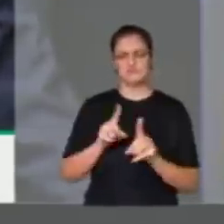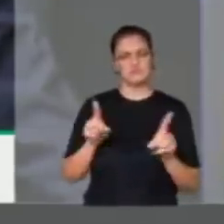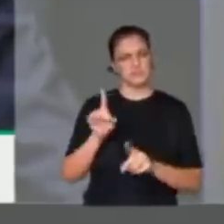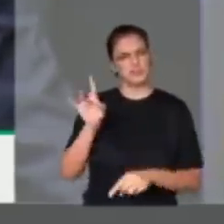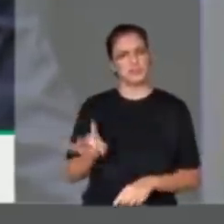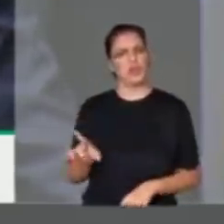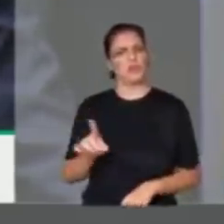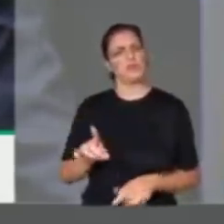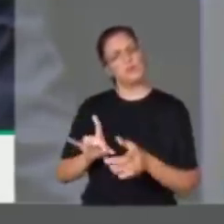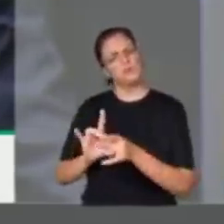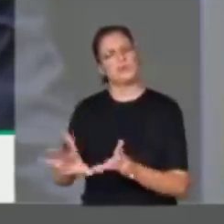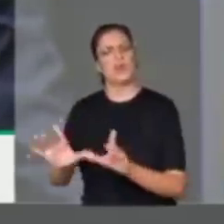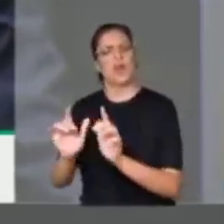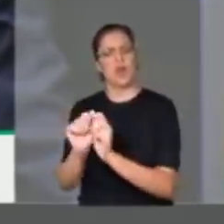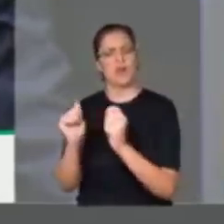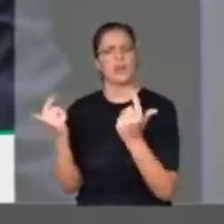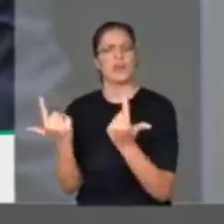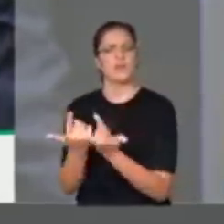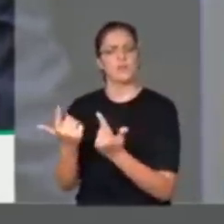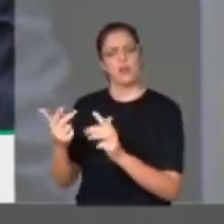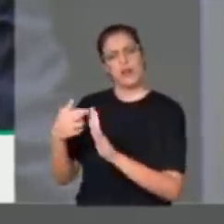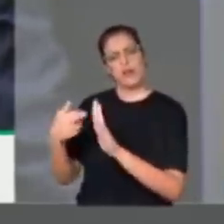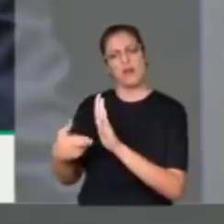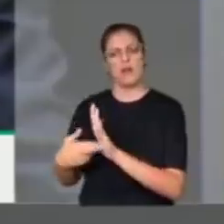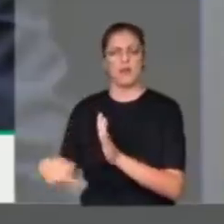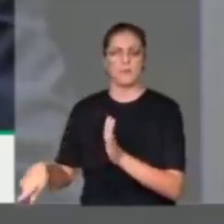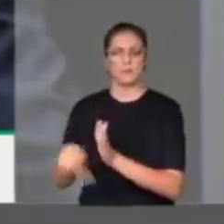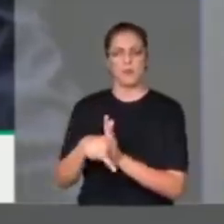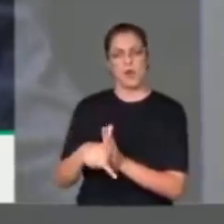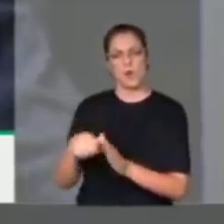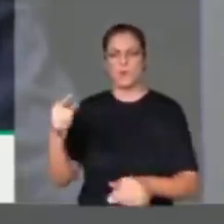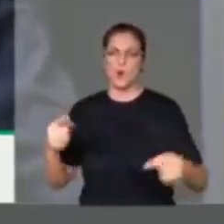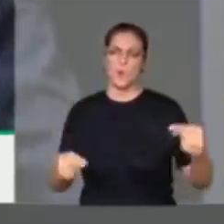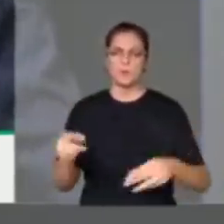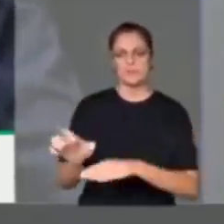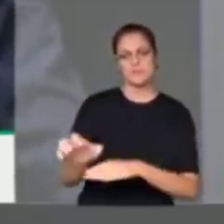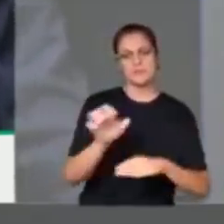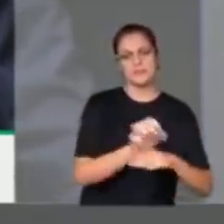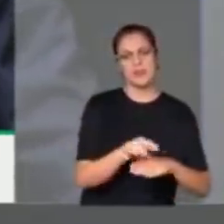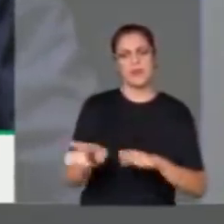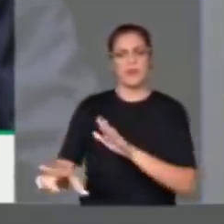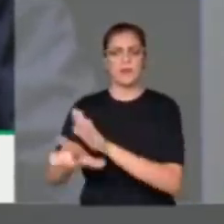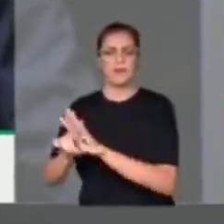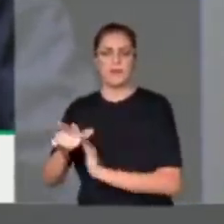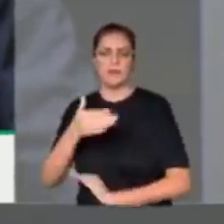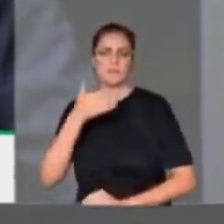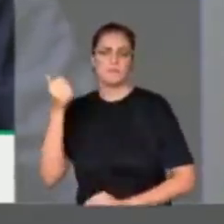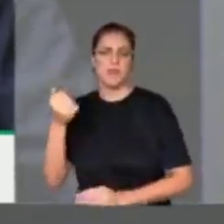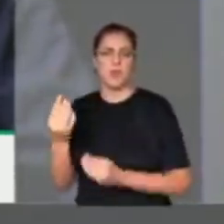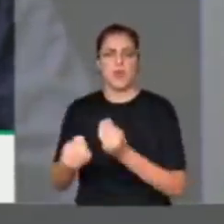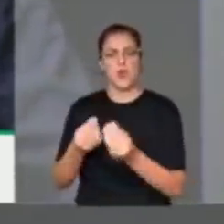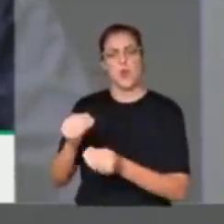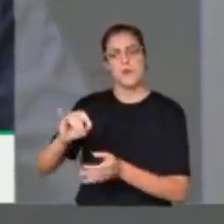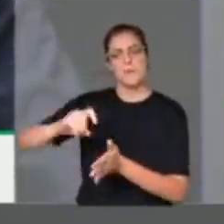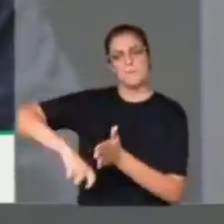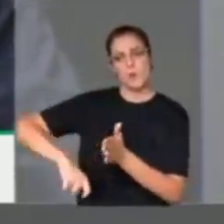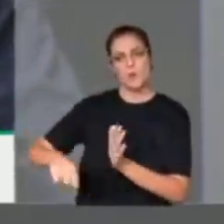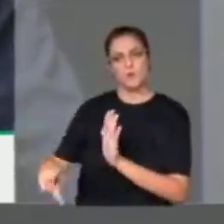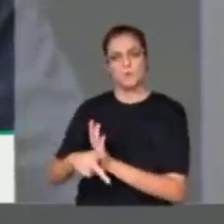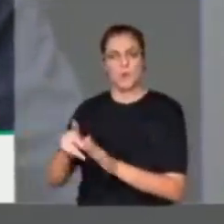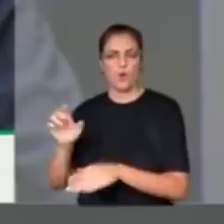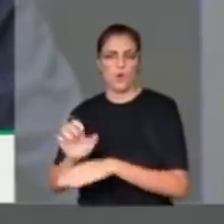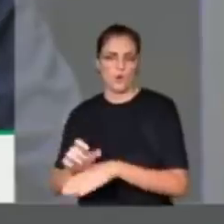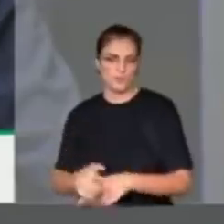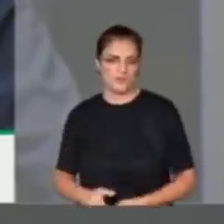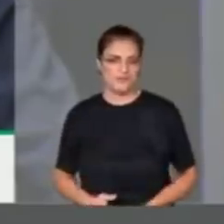Nacional, para passar para as assembleias legislativas, para que os estados também competissem em leis, para que nós também tivéssemos, utilizando o termo